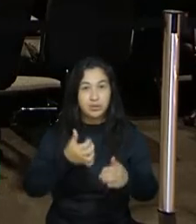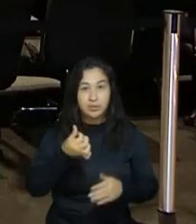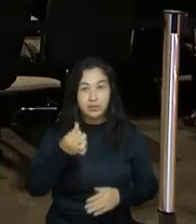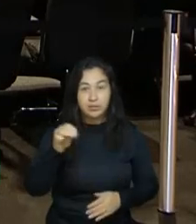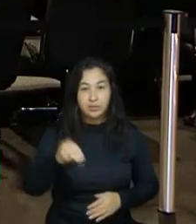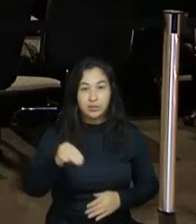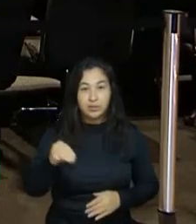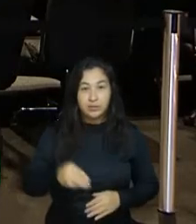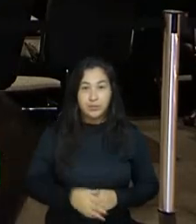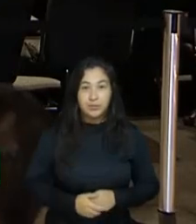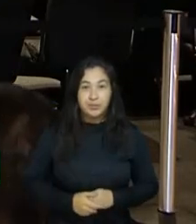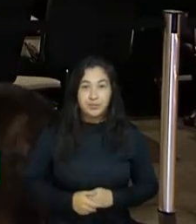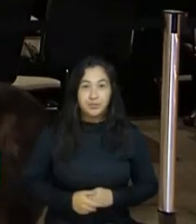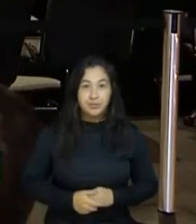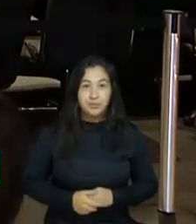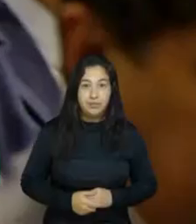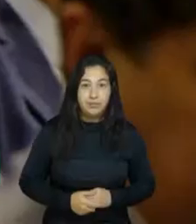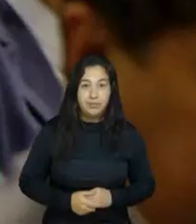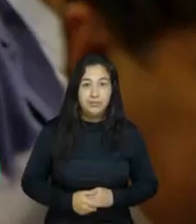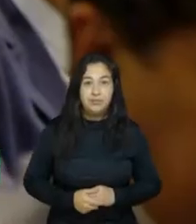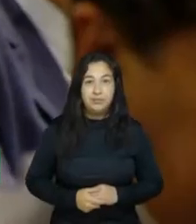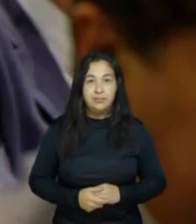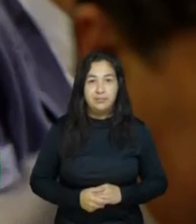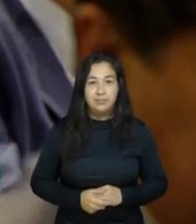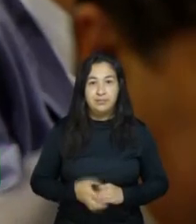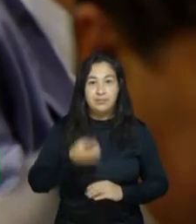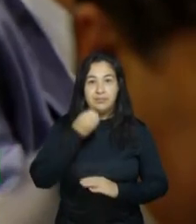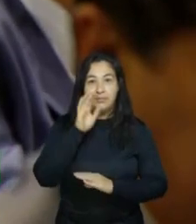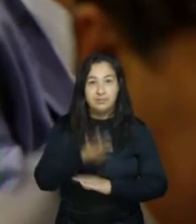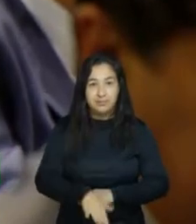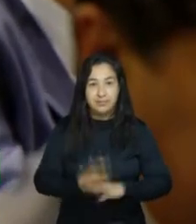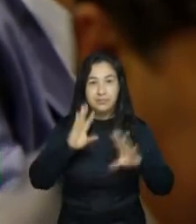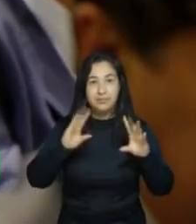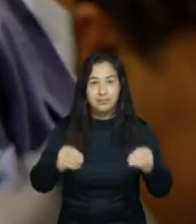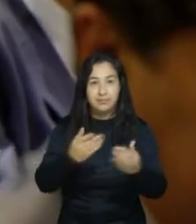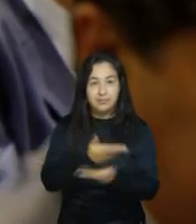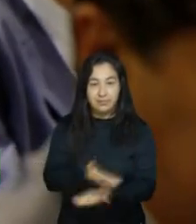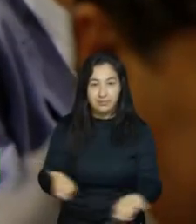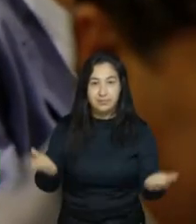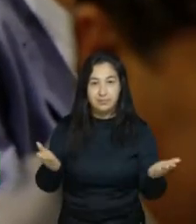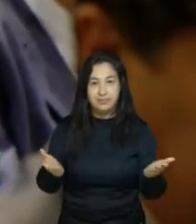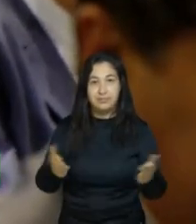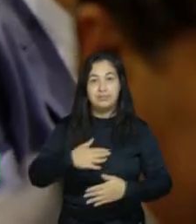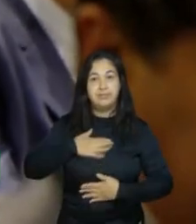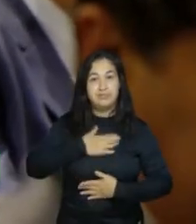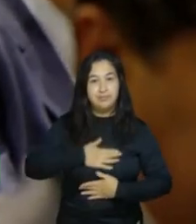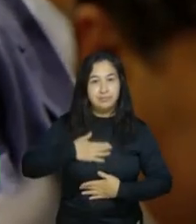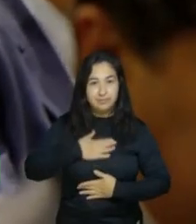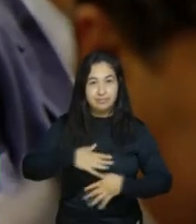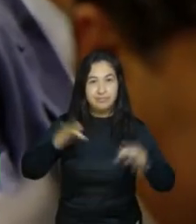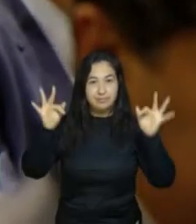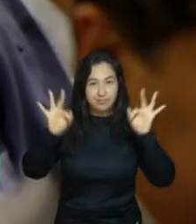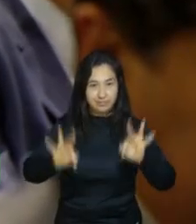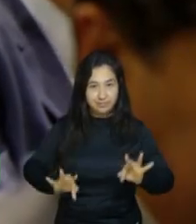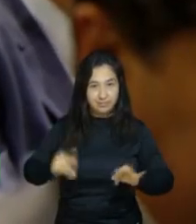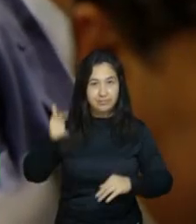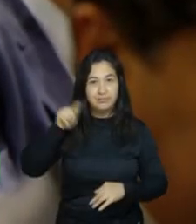Sou meio alto aqui. Bom, boa tarde a todos e a todas. Para nós é um prazer estarmos aqui mais uma